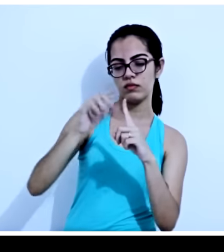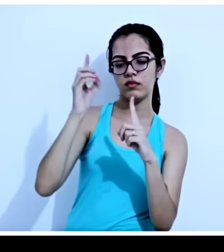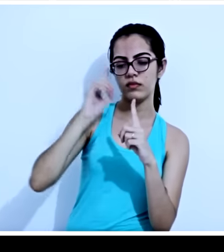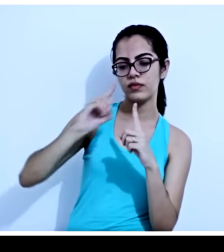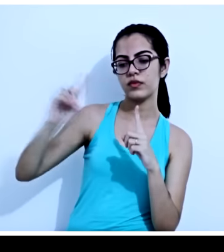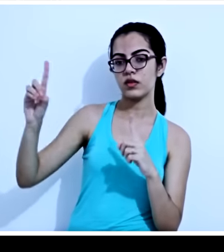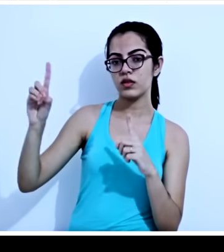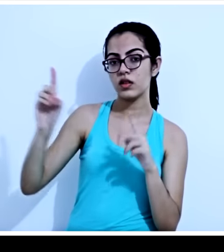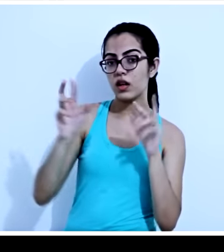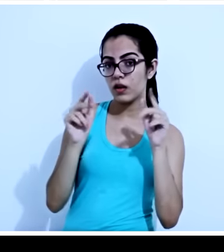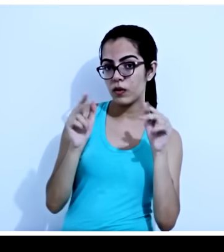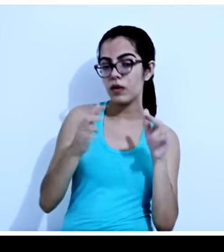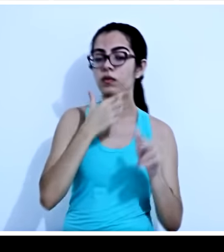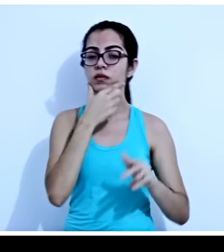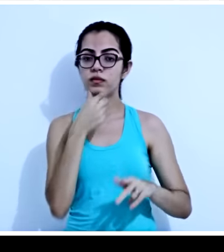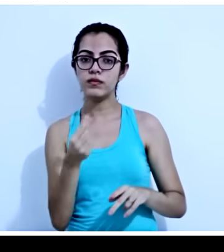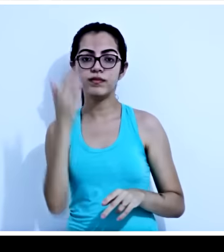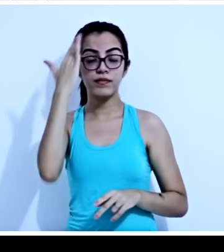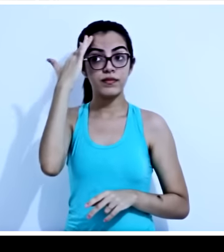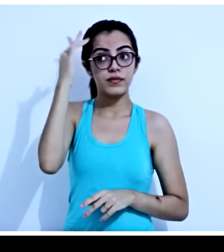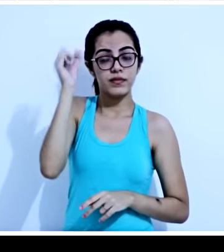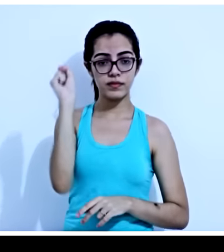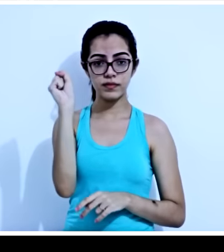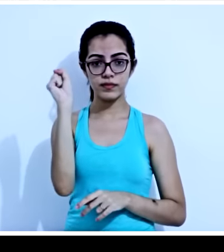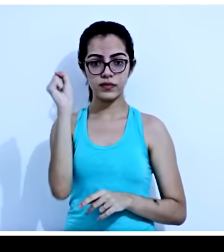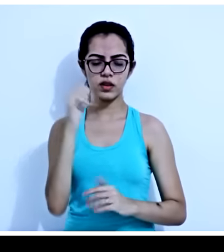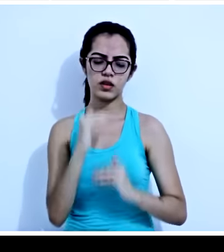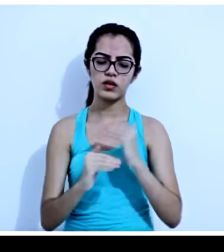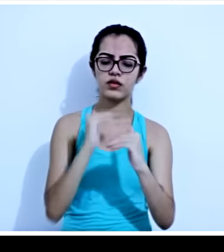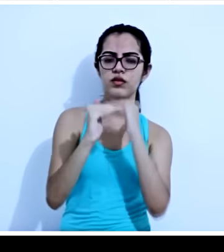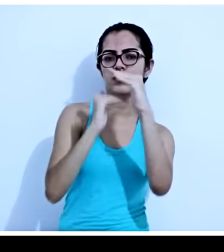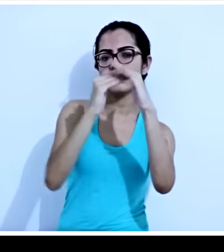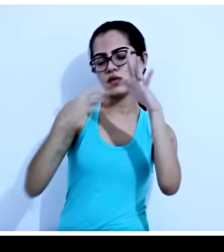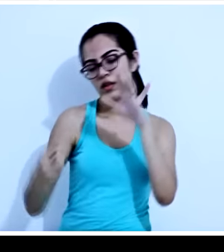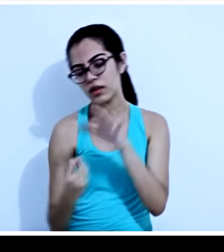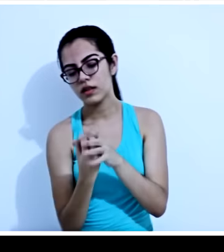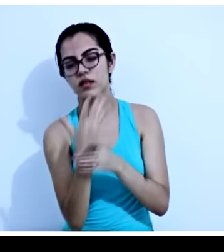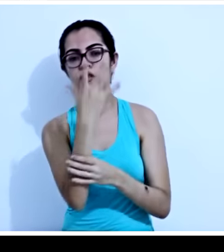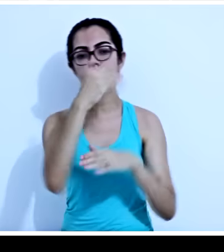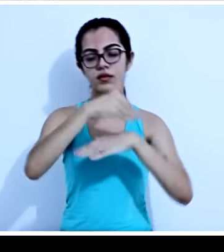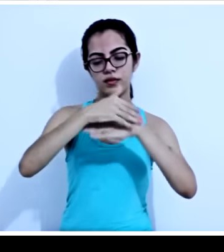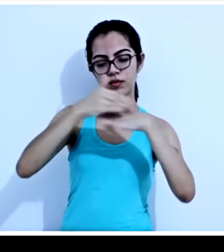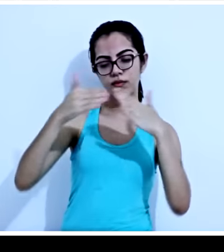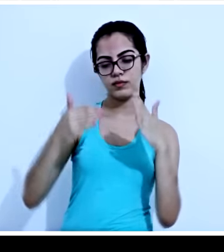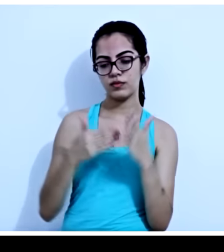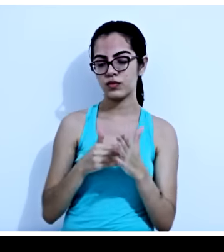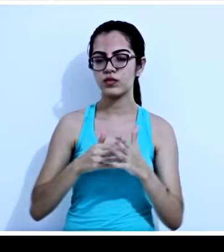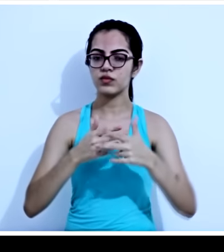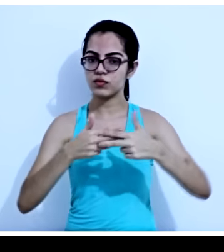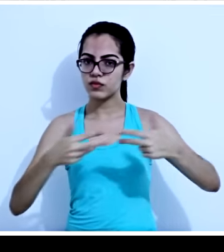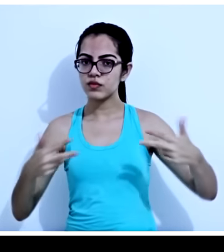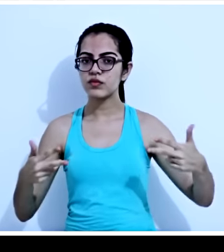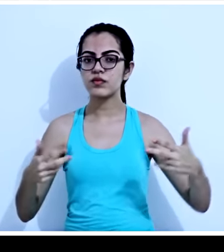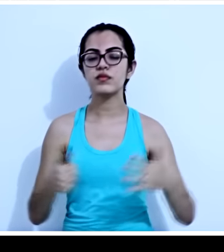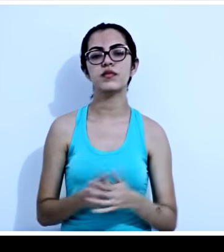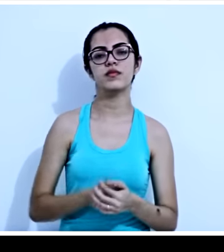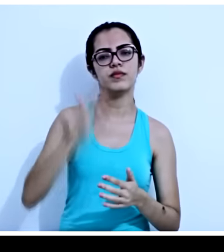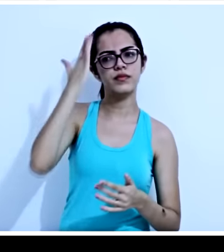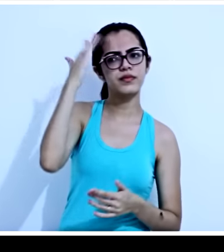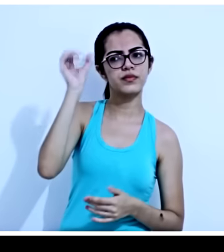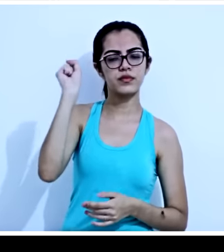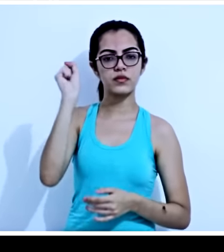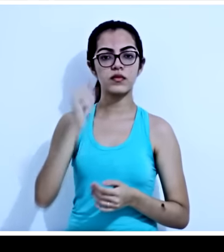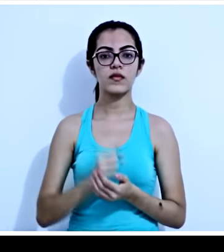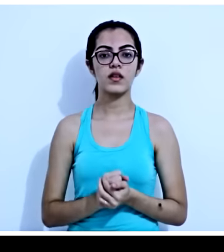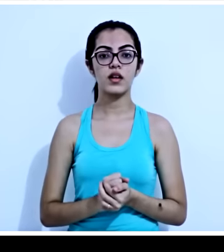um construtor sábio, alguém que constrói, que cria algo com sabedoria. Ele usa a